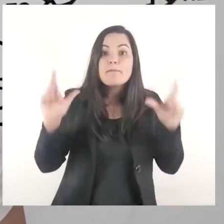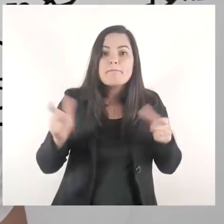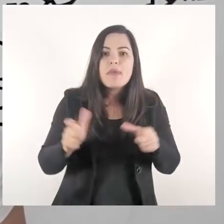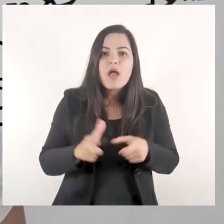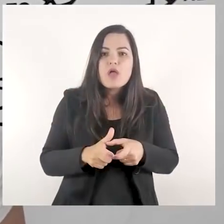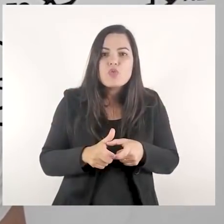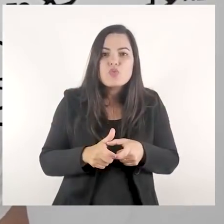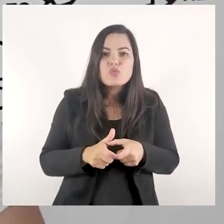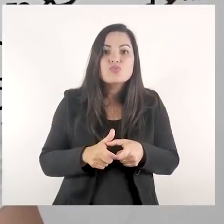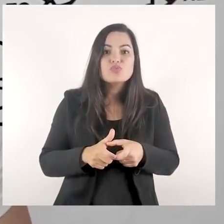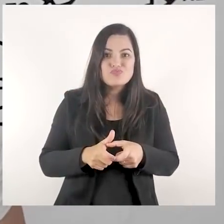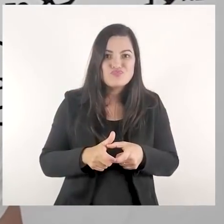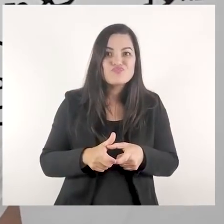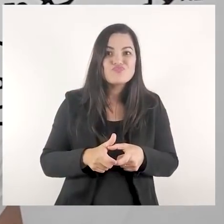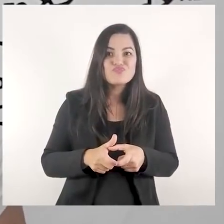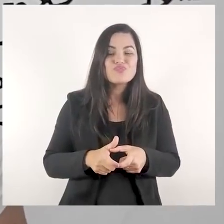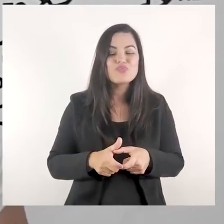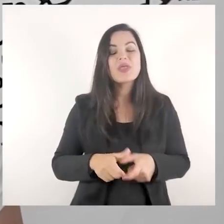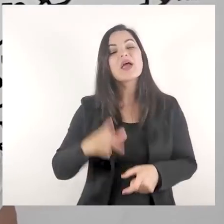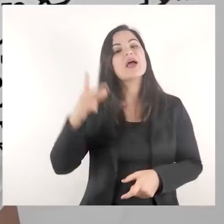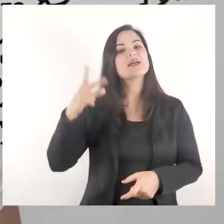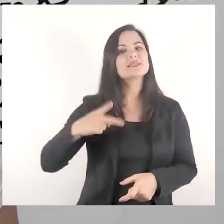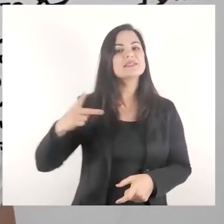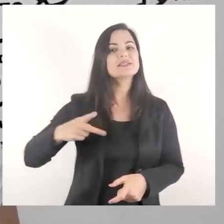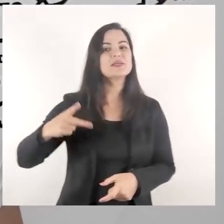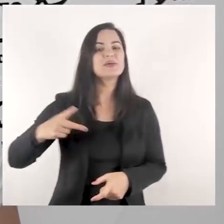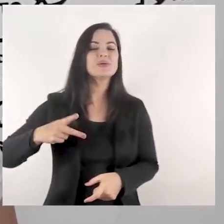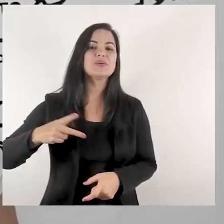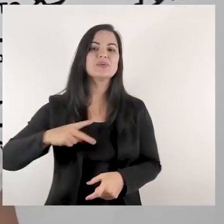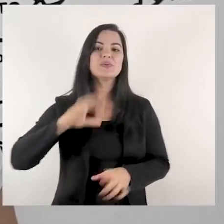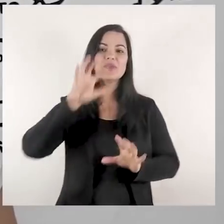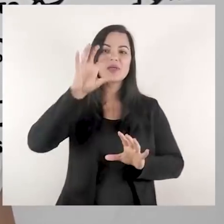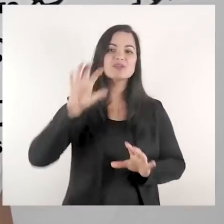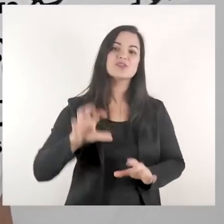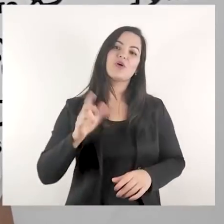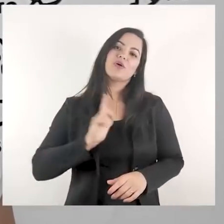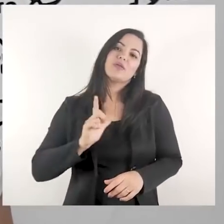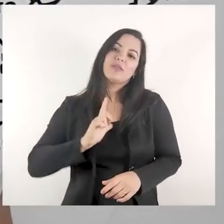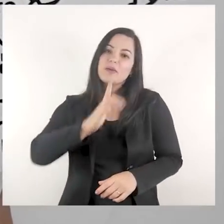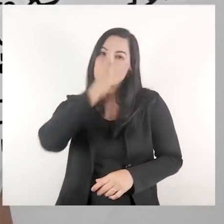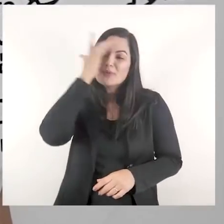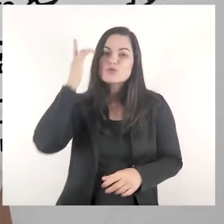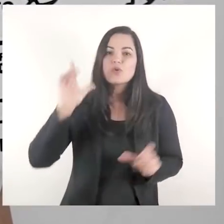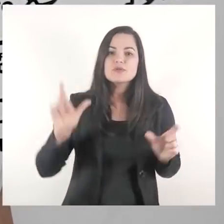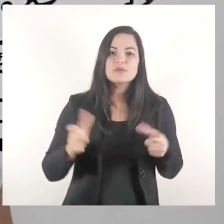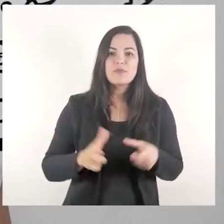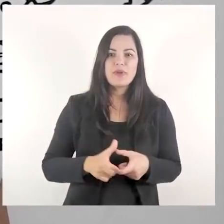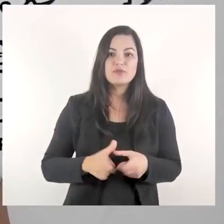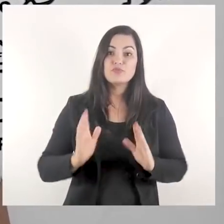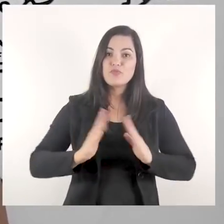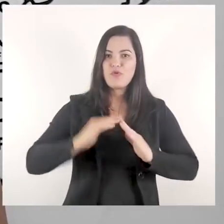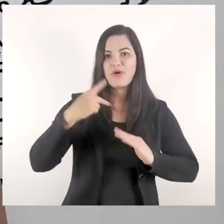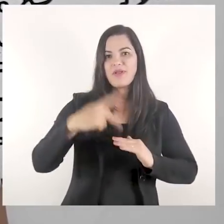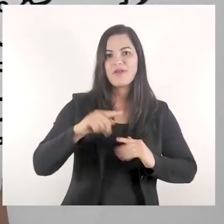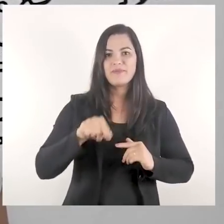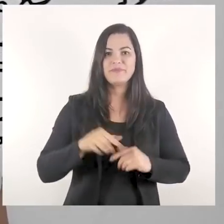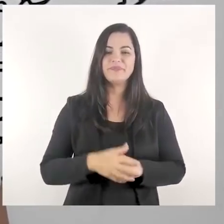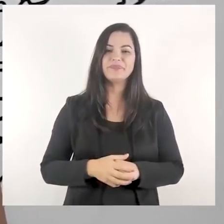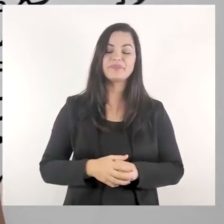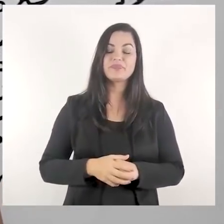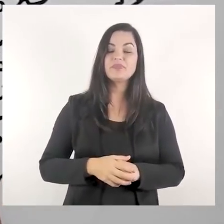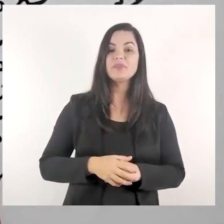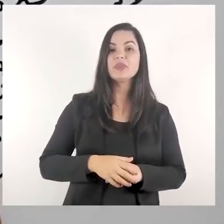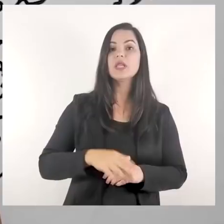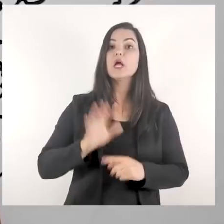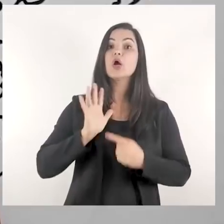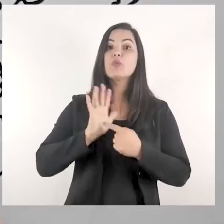É a segunda região que nós temos um menor número de pessoas habitando. Os dados mostram cerca